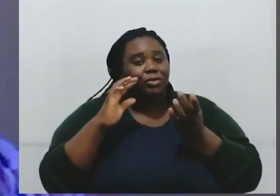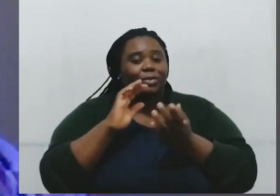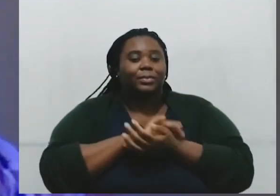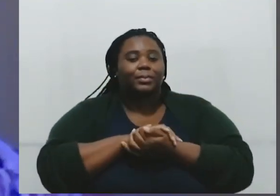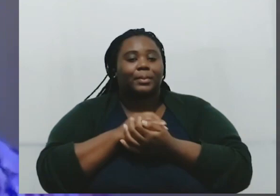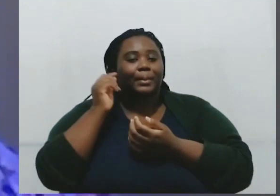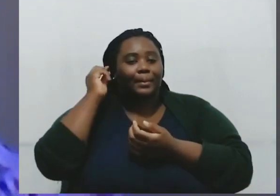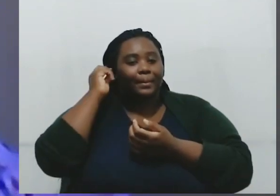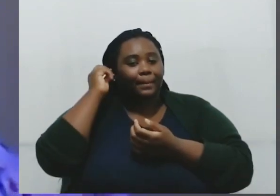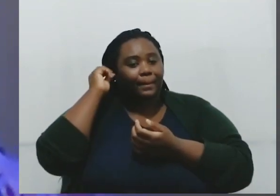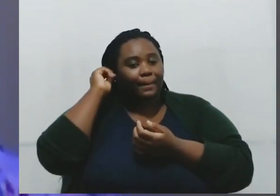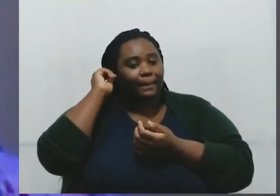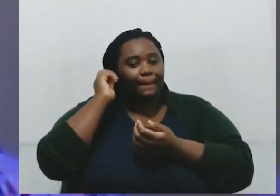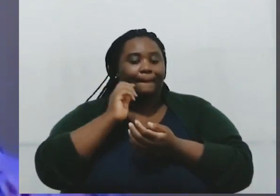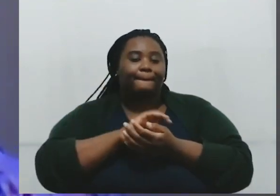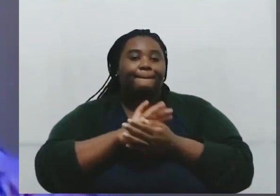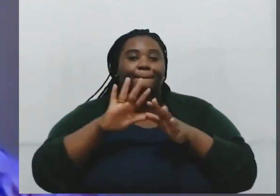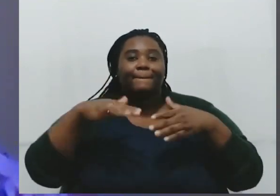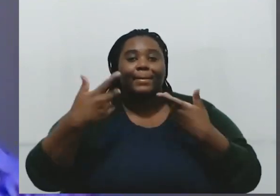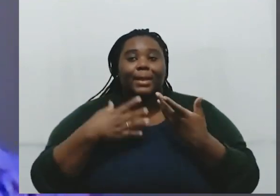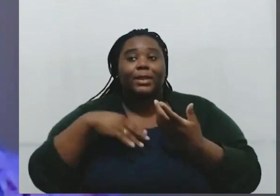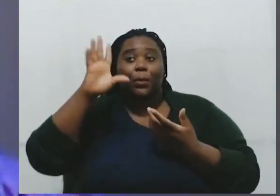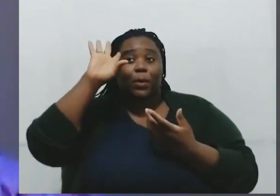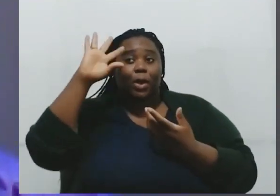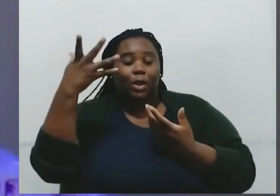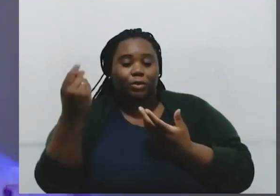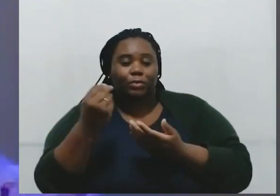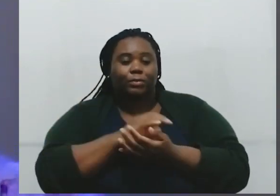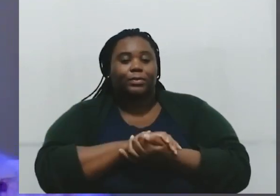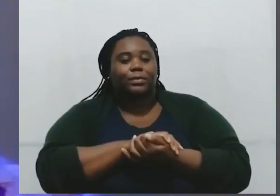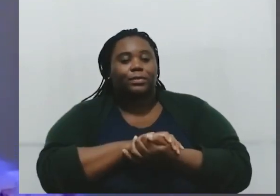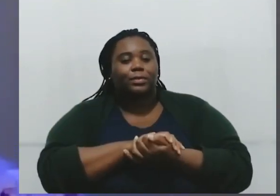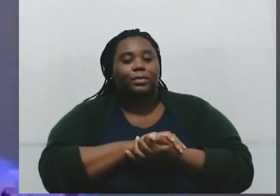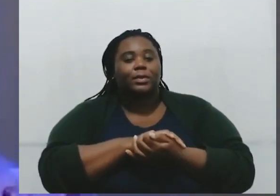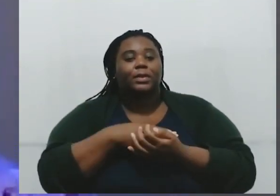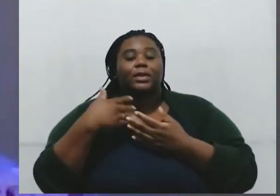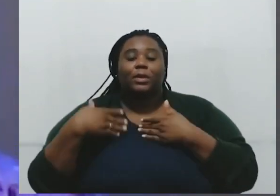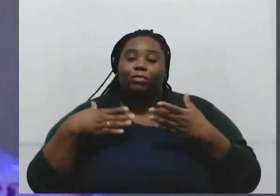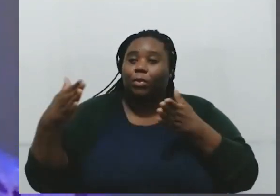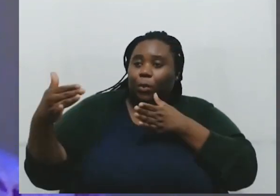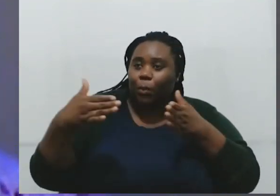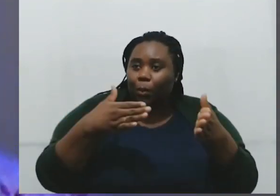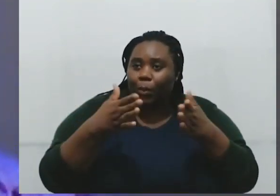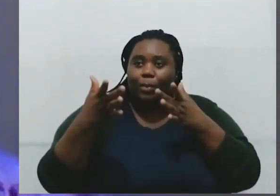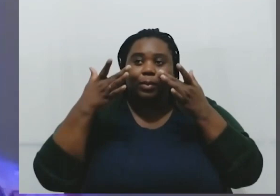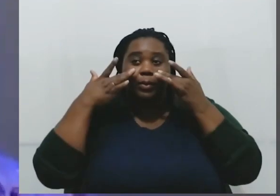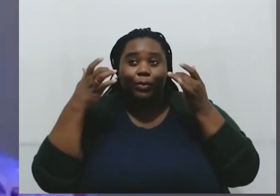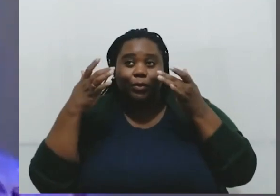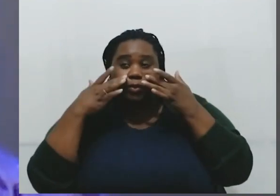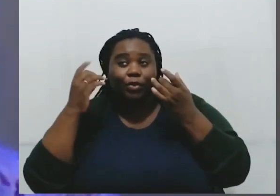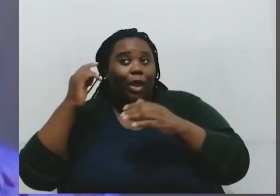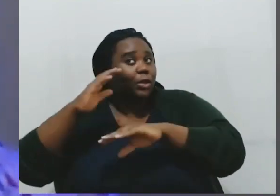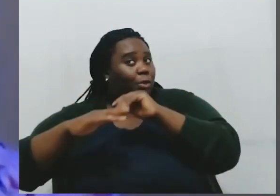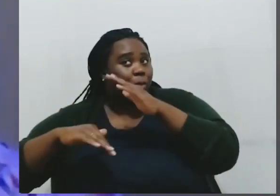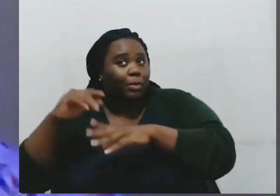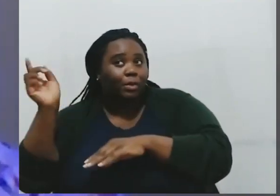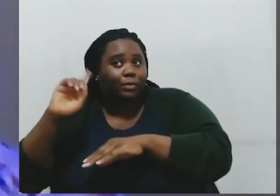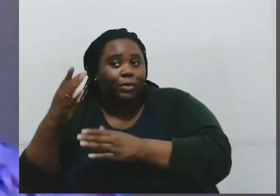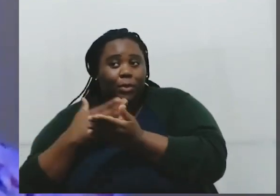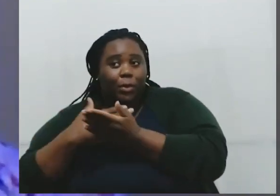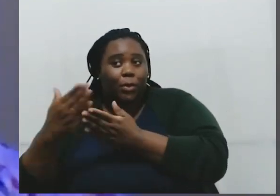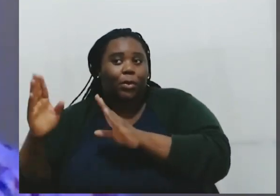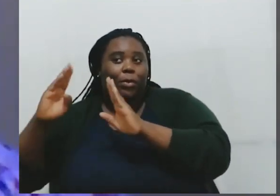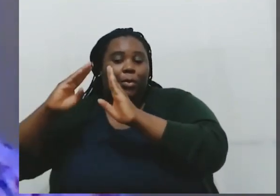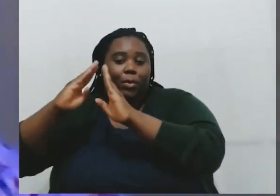quando eu faço um percurso que é do teatro amador, que eu começo na igreja São Tiago, e aí depois,